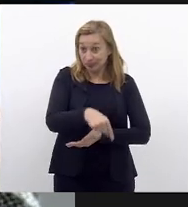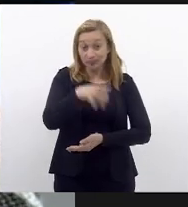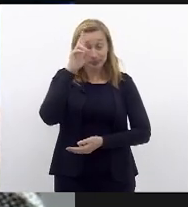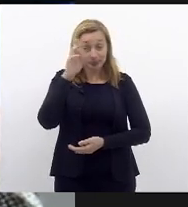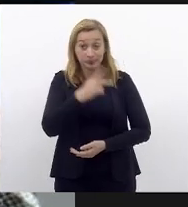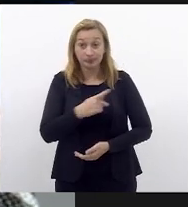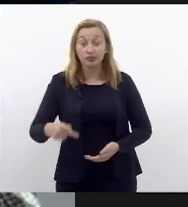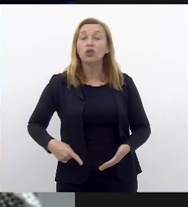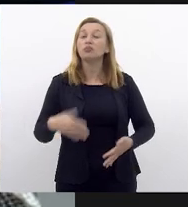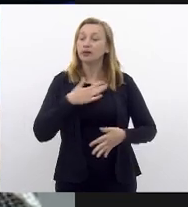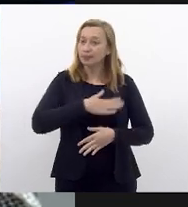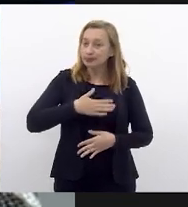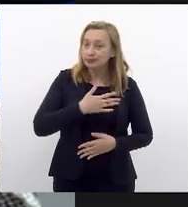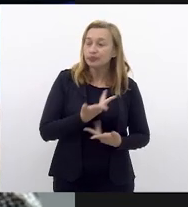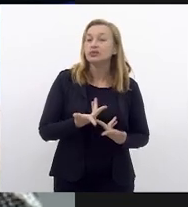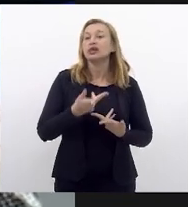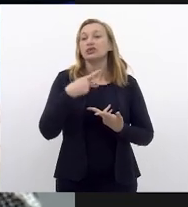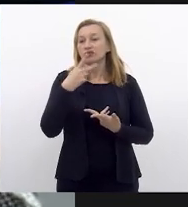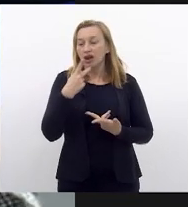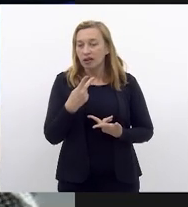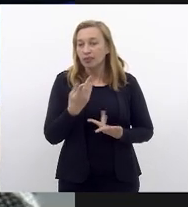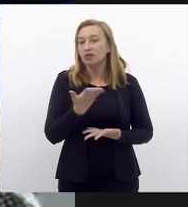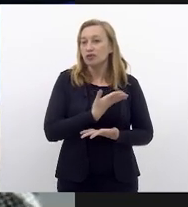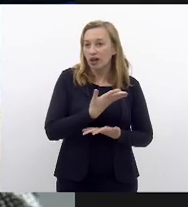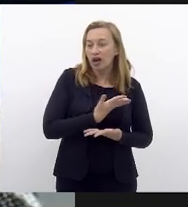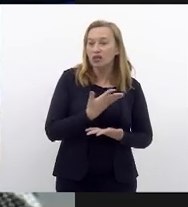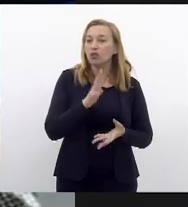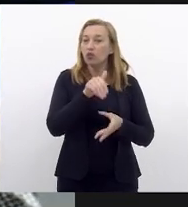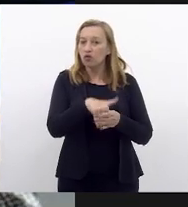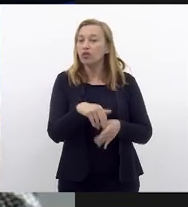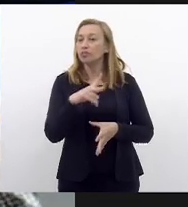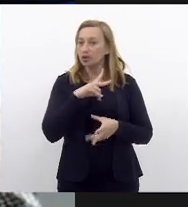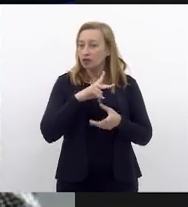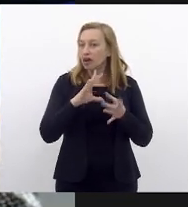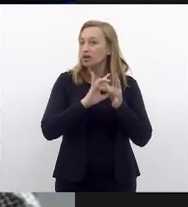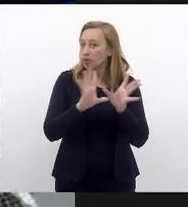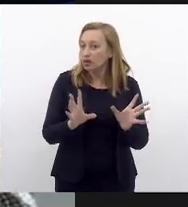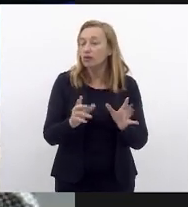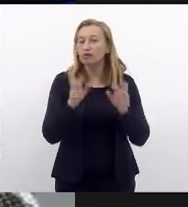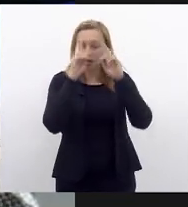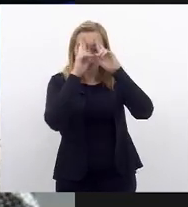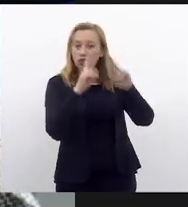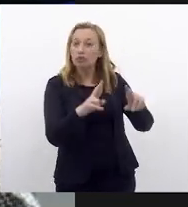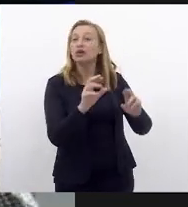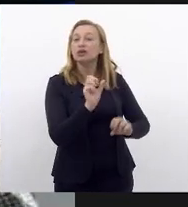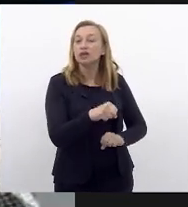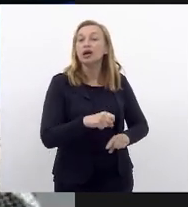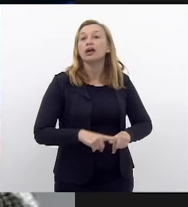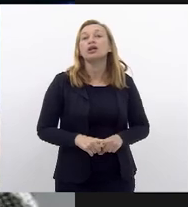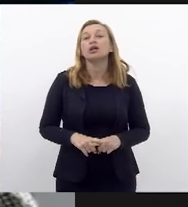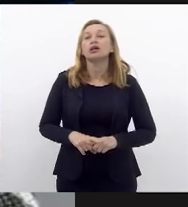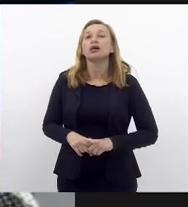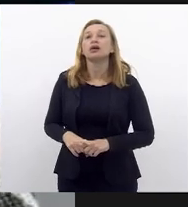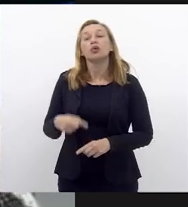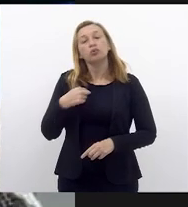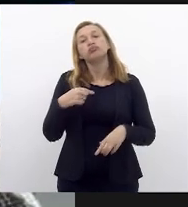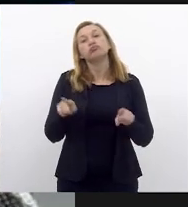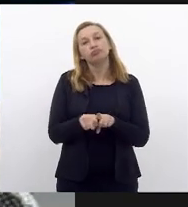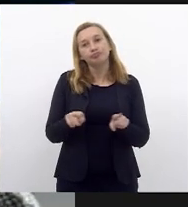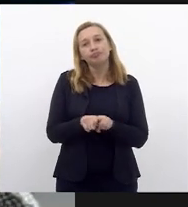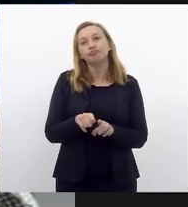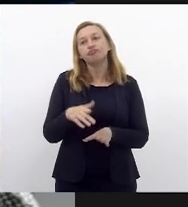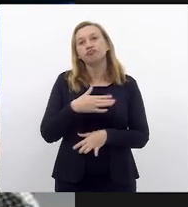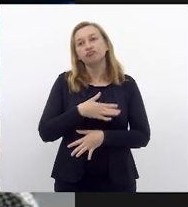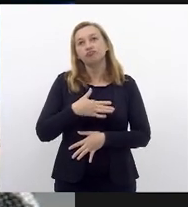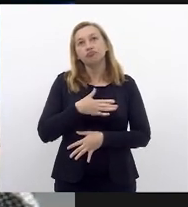muitos amigos falaram, o voto é algo pessoal, é algo democrático, precisa ser respeitado, né? Eu também gostaria